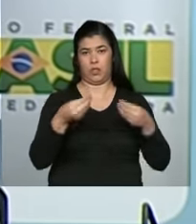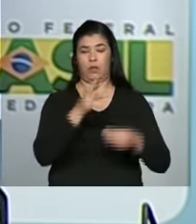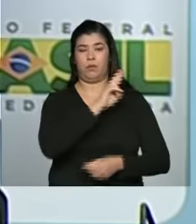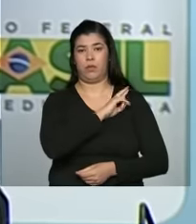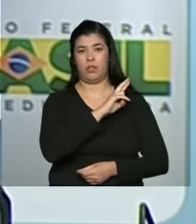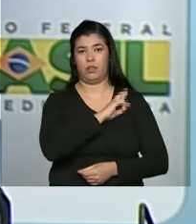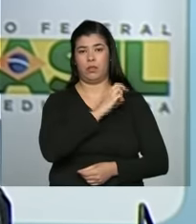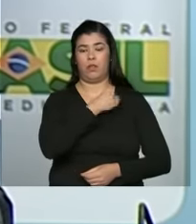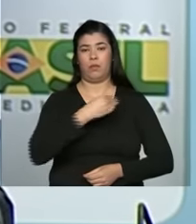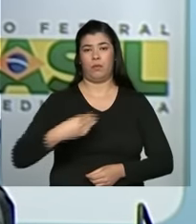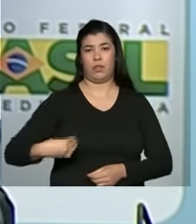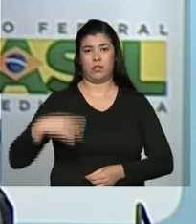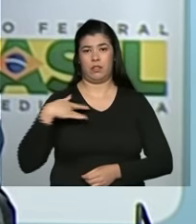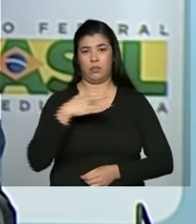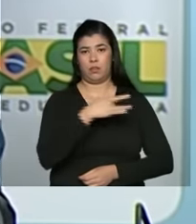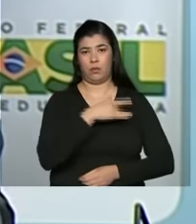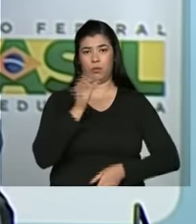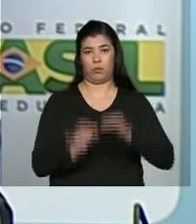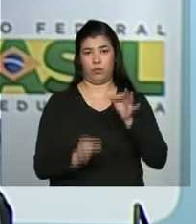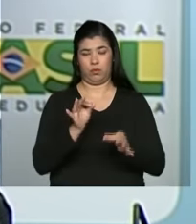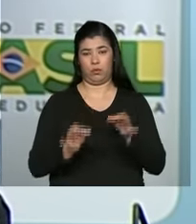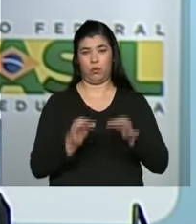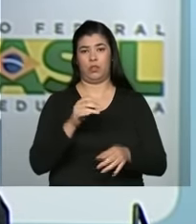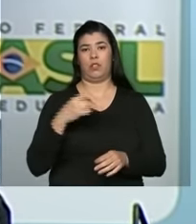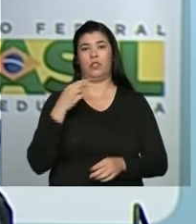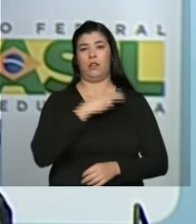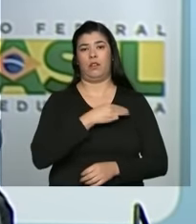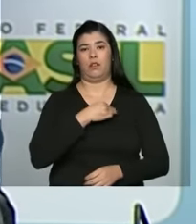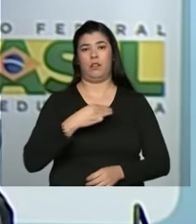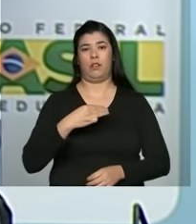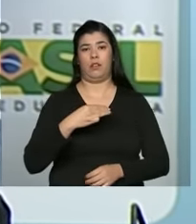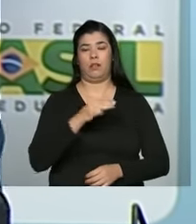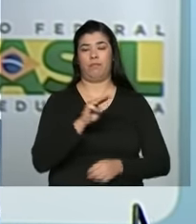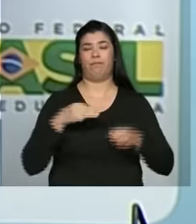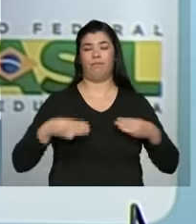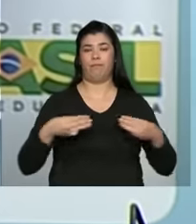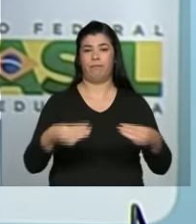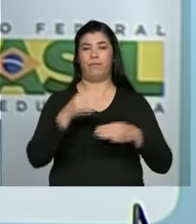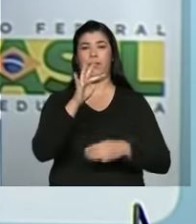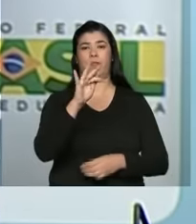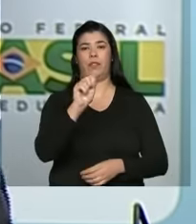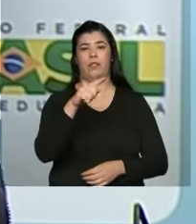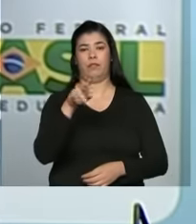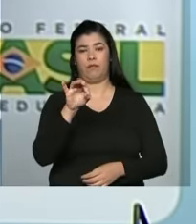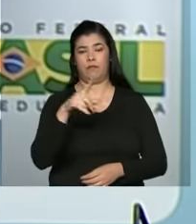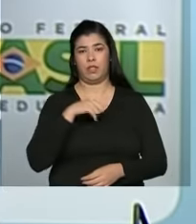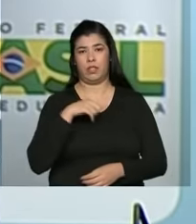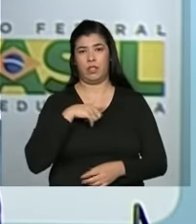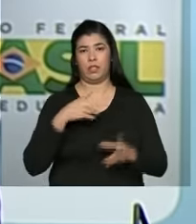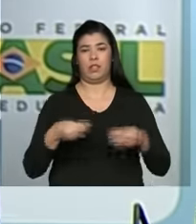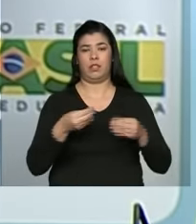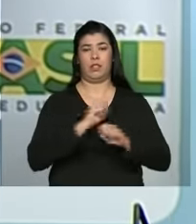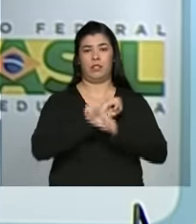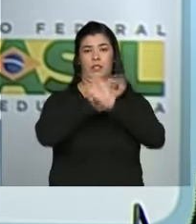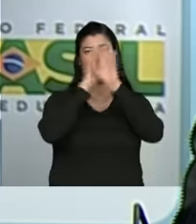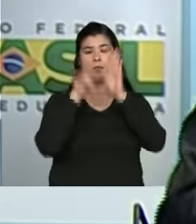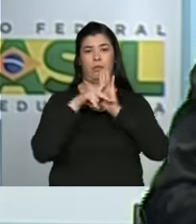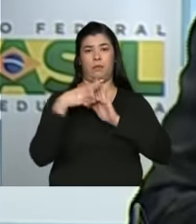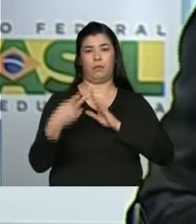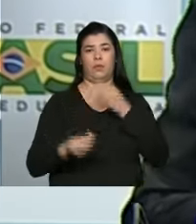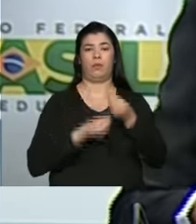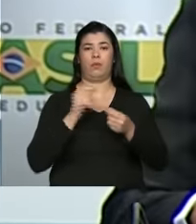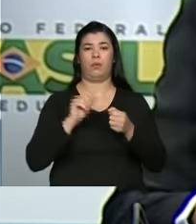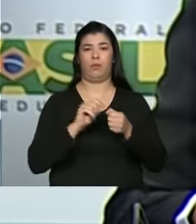da justiça e da fazenda é no sentido de propor medidas para reestruturação e ampliação da Transparência dos